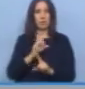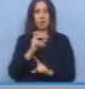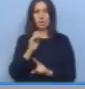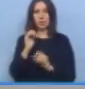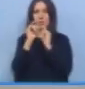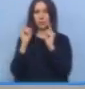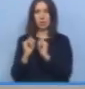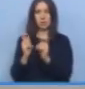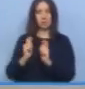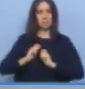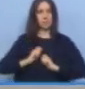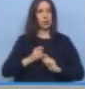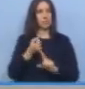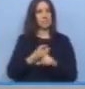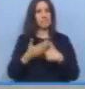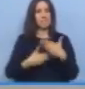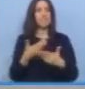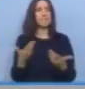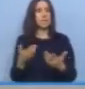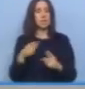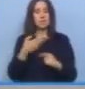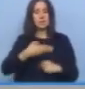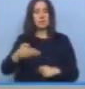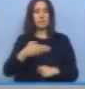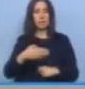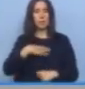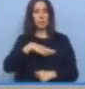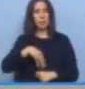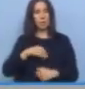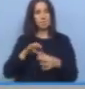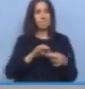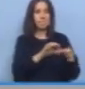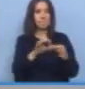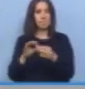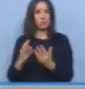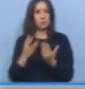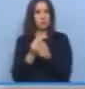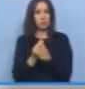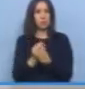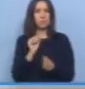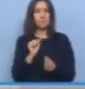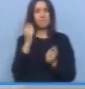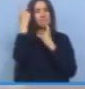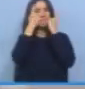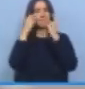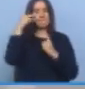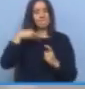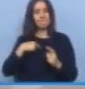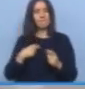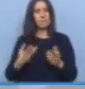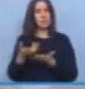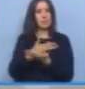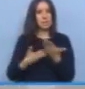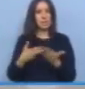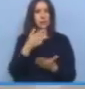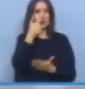Cáritas Internacional, que era organizar durante esta Semana Mundial da Ação Conjunta uma partilha de refeição entre migrantes